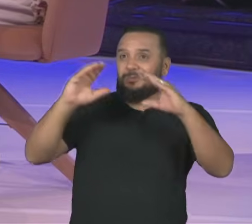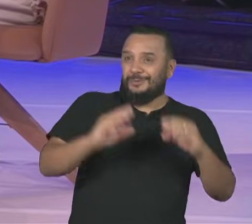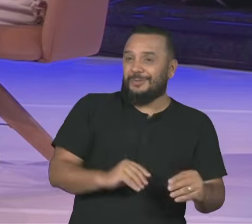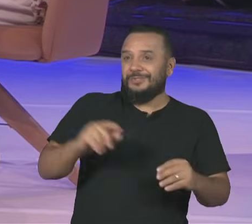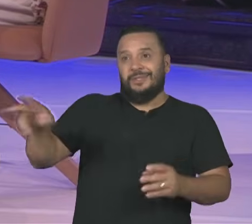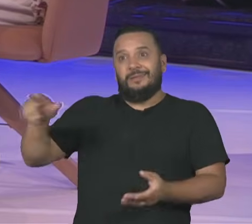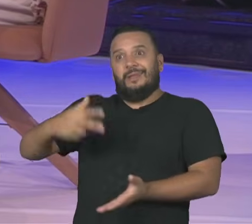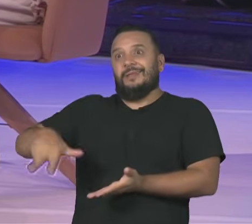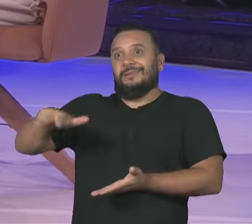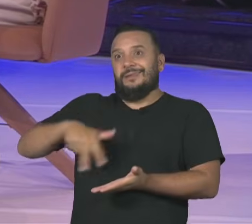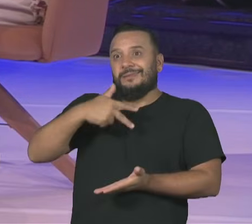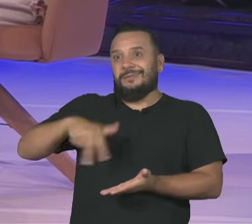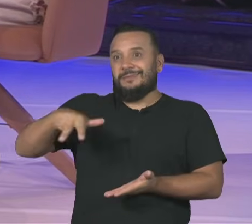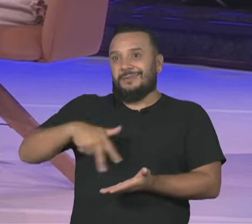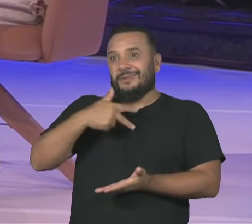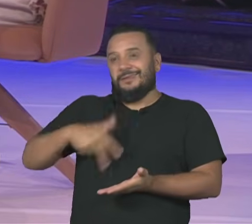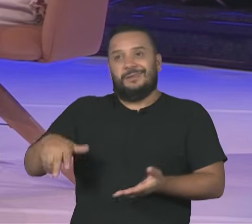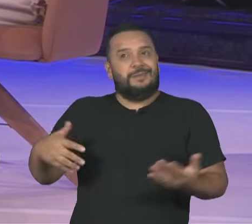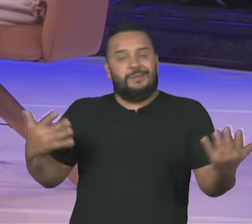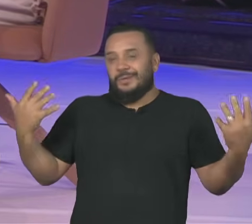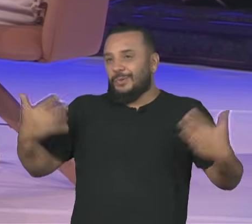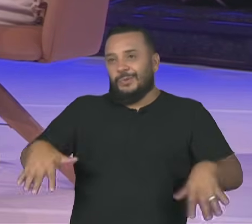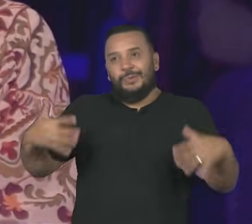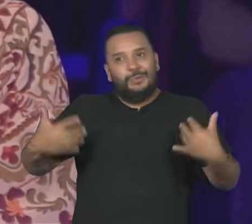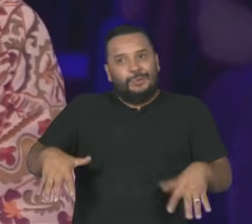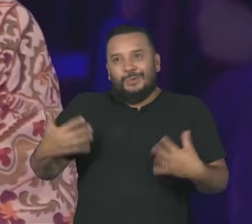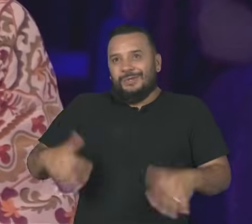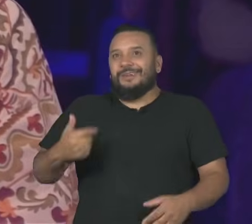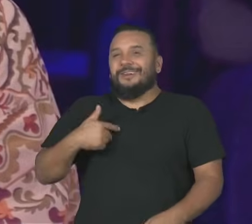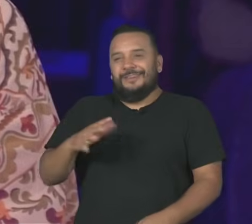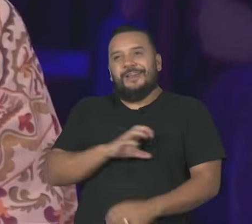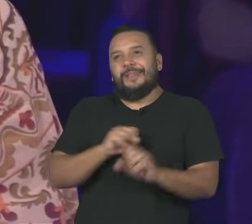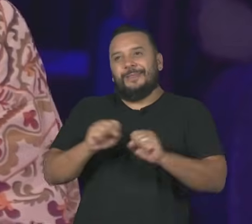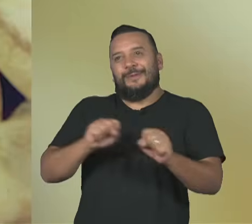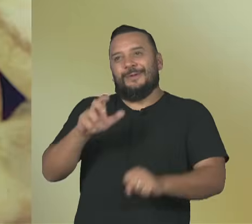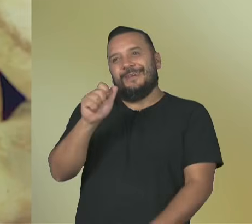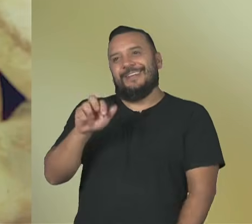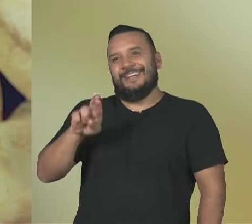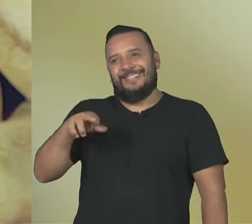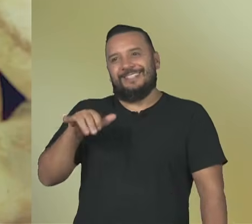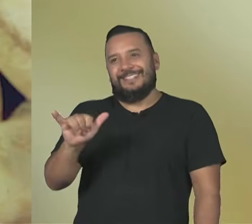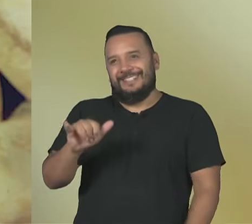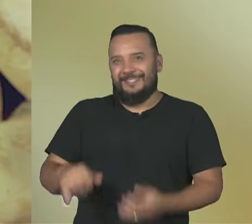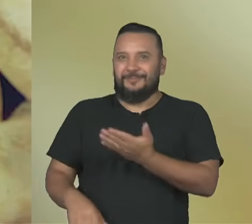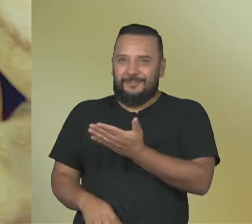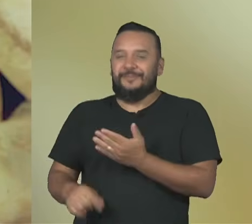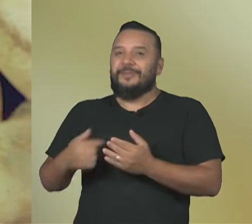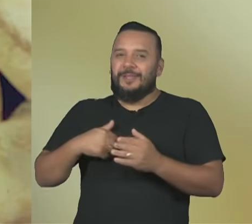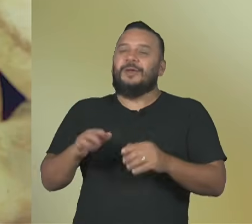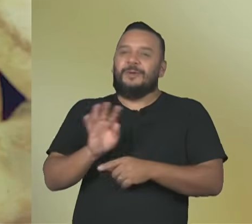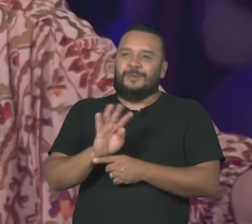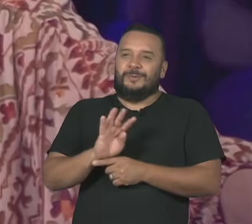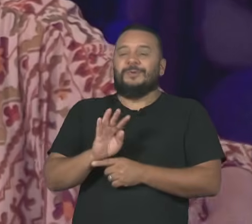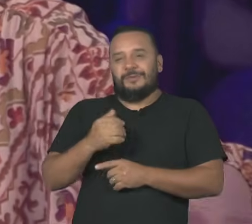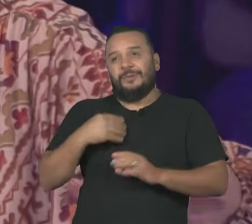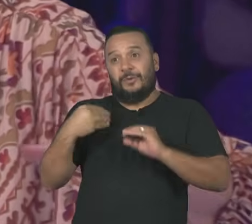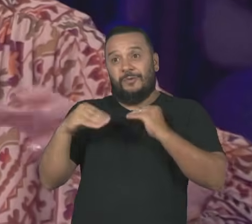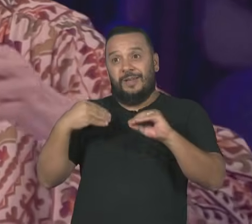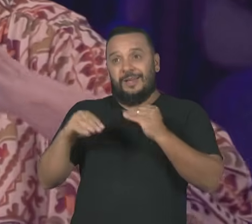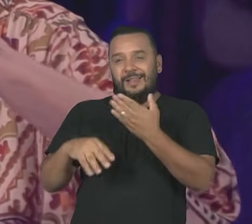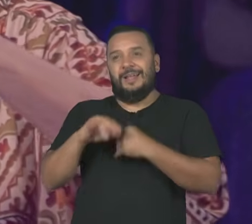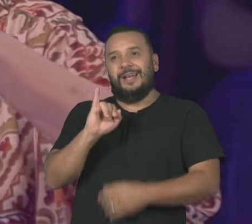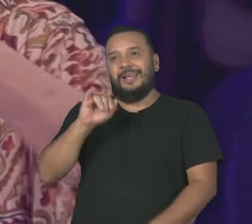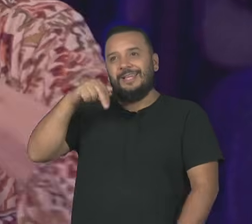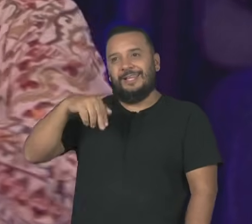dançando. Completamente ensandecido. Ele adora o Ari, adoro. Eu fiz a Indomada. A Indomada, é. Que ele